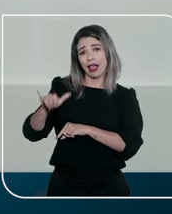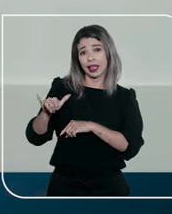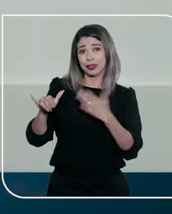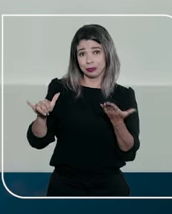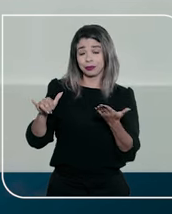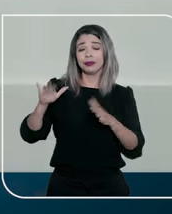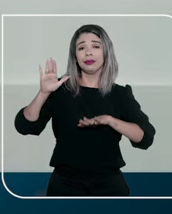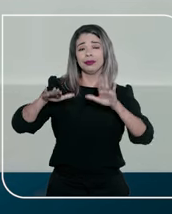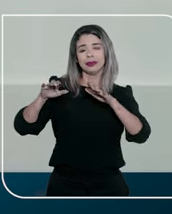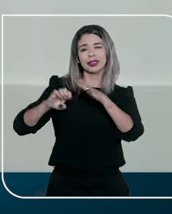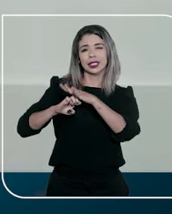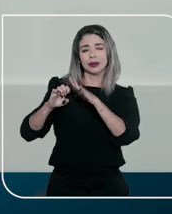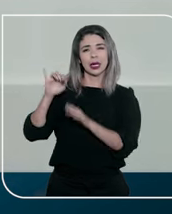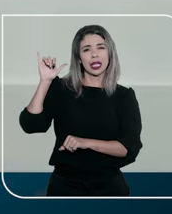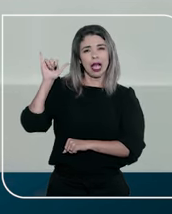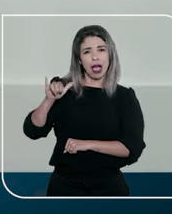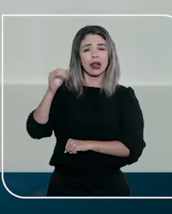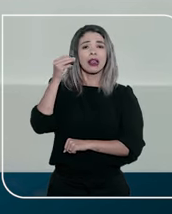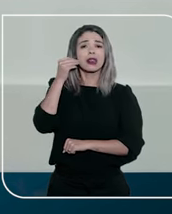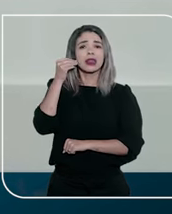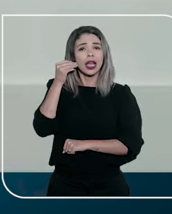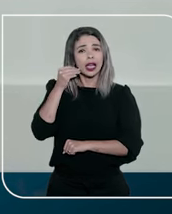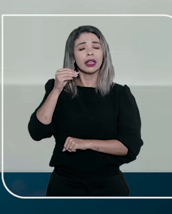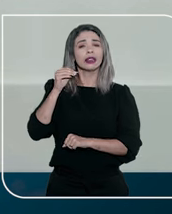aéreas tentam, de fato, fazer